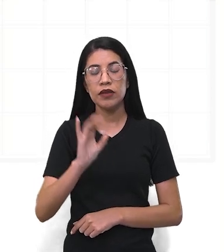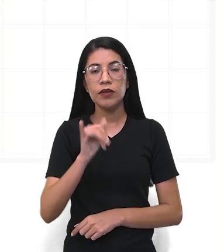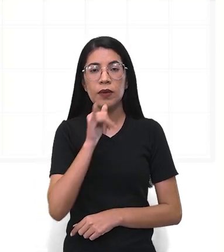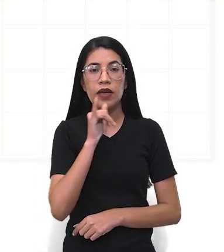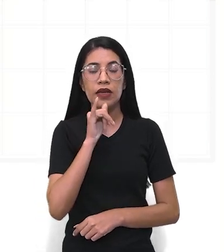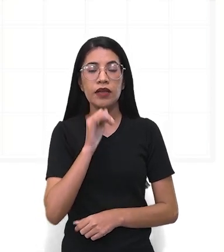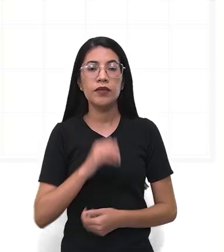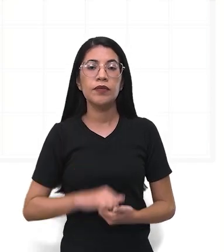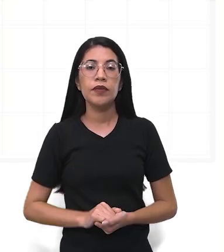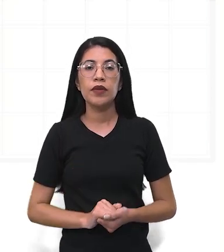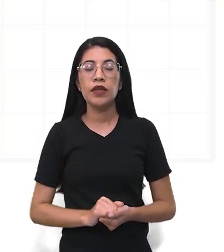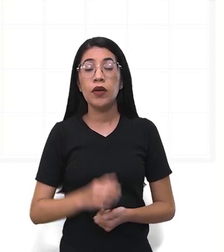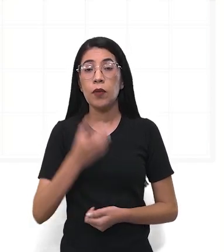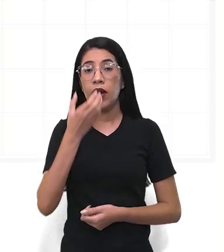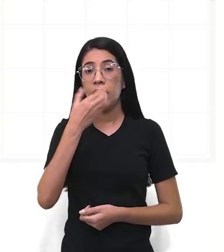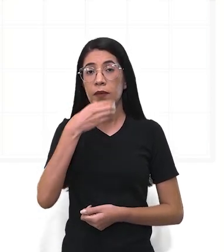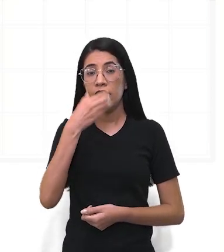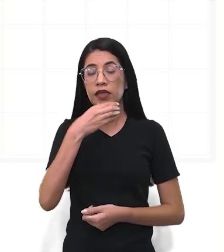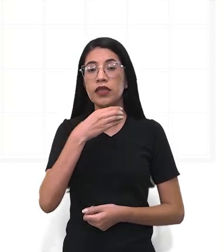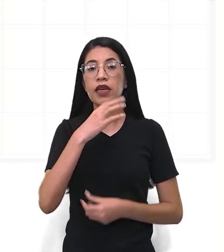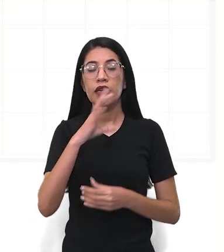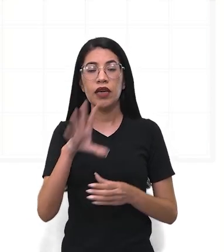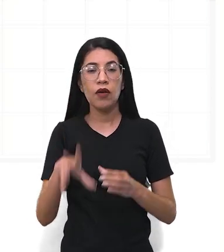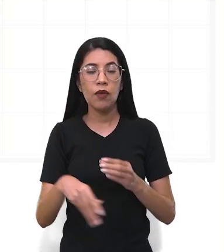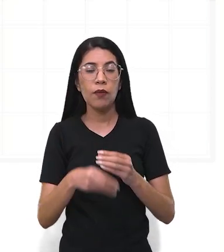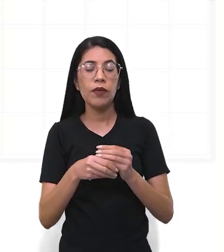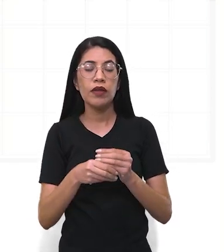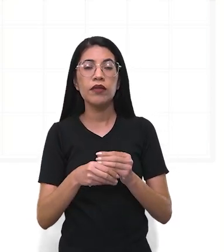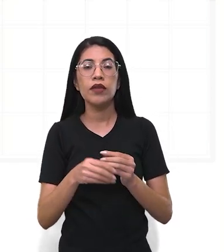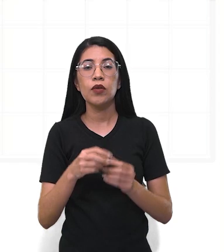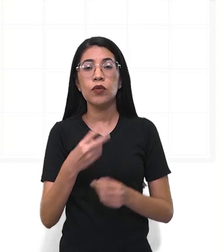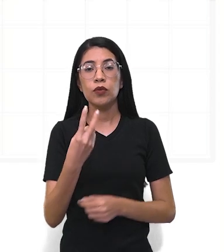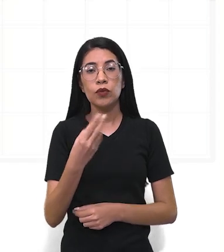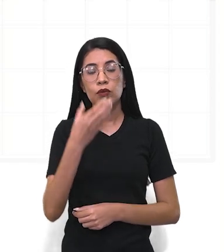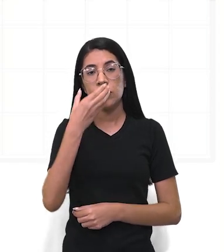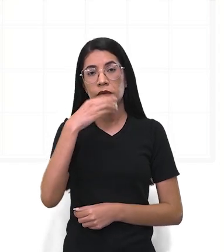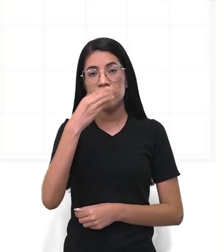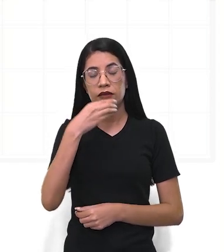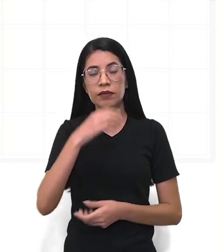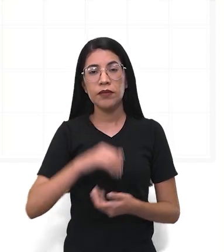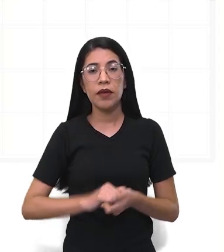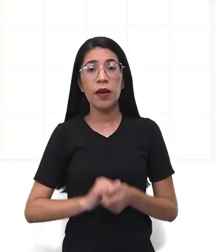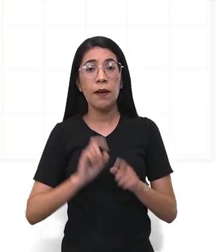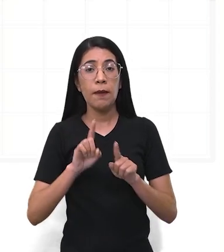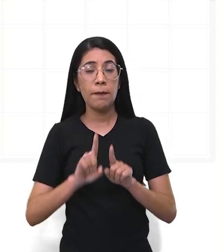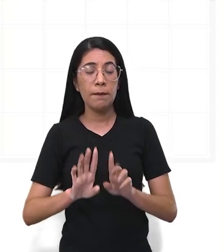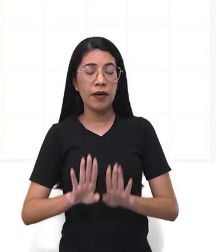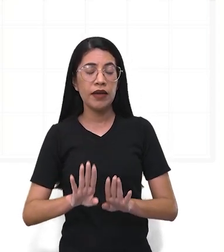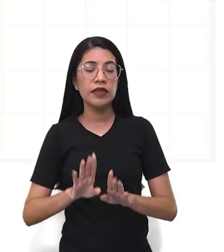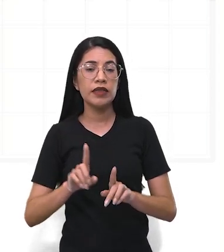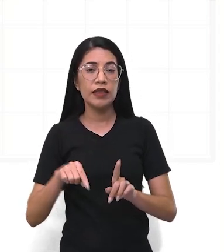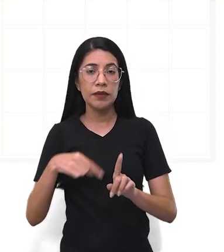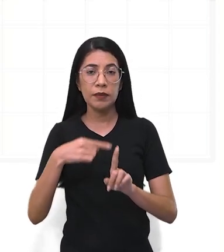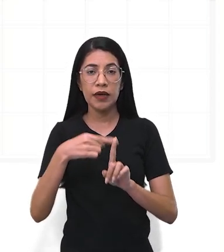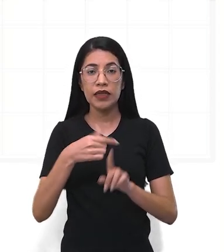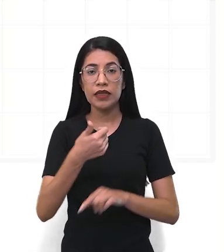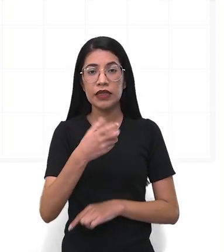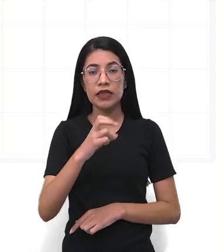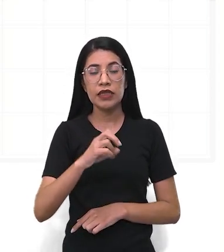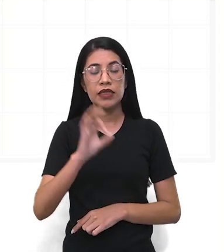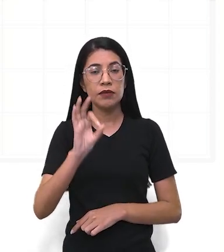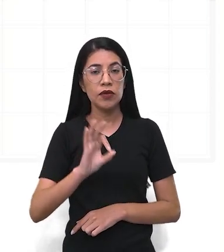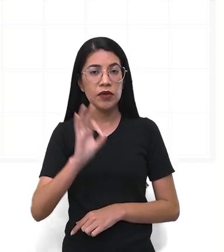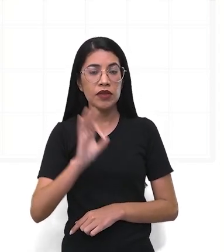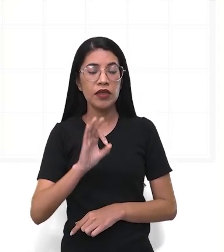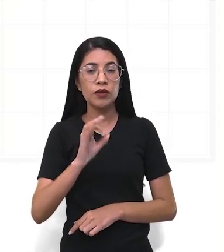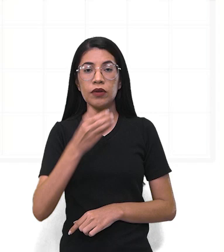uma maçã, e aí eu vou trazer uma outra maçã. Eu tenho 2 maçãs, só que além dessas 2, eu tenho mais 15% de